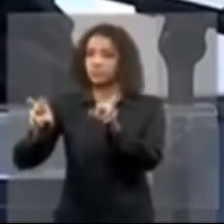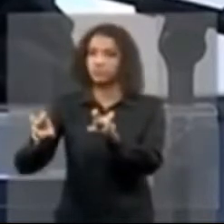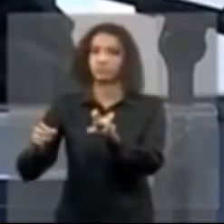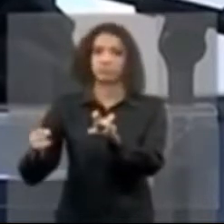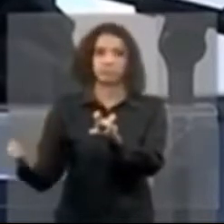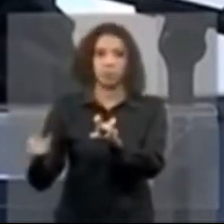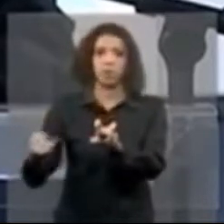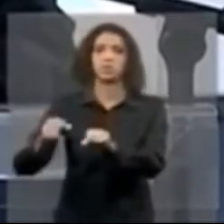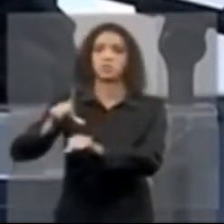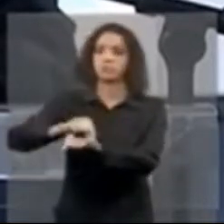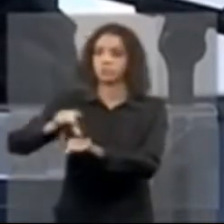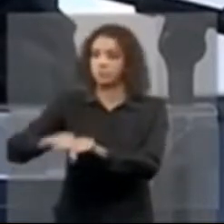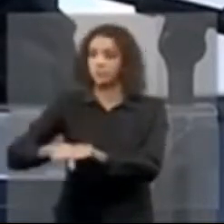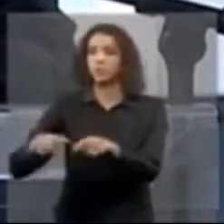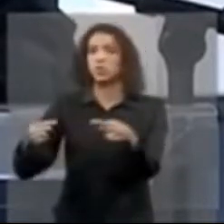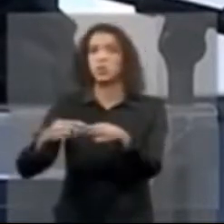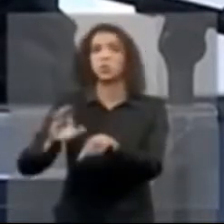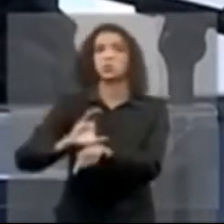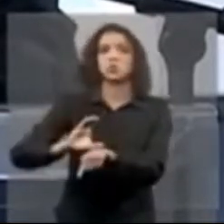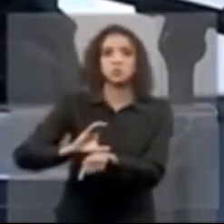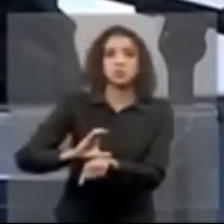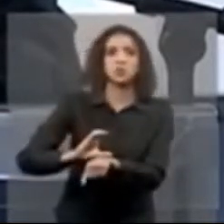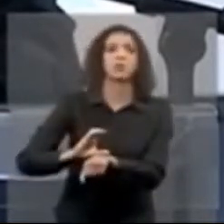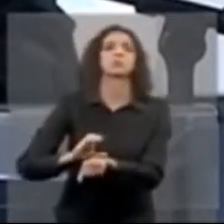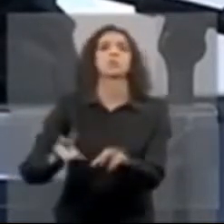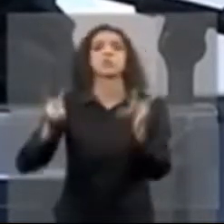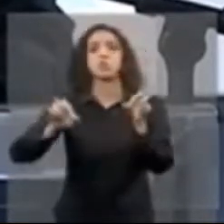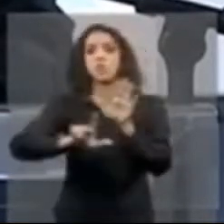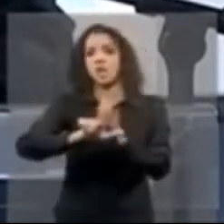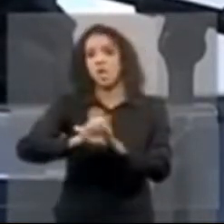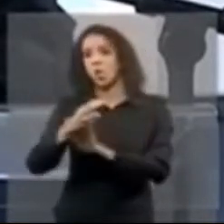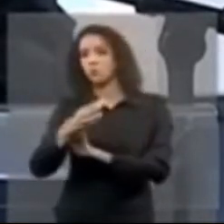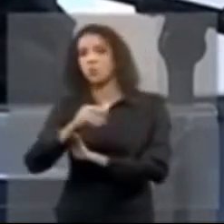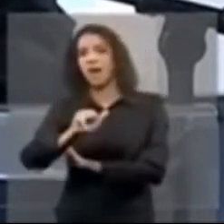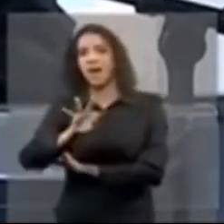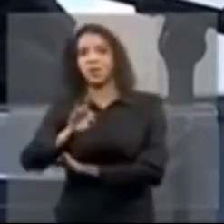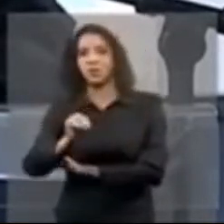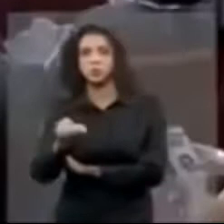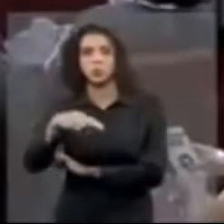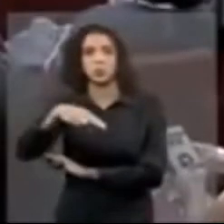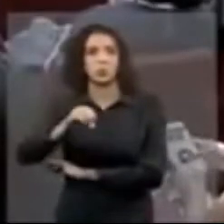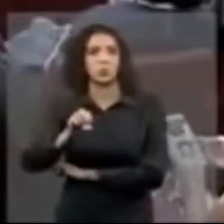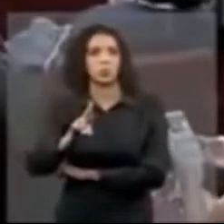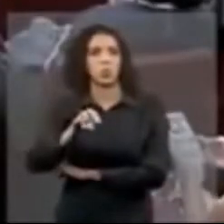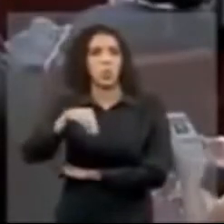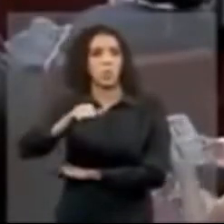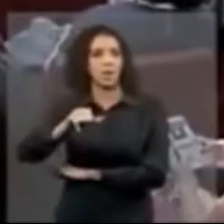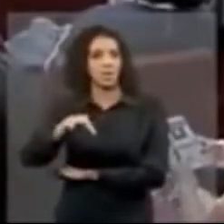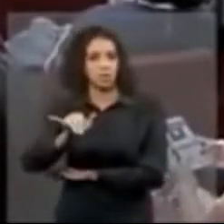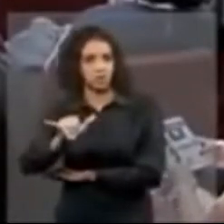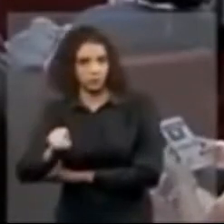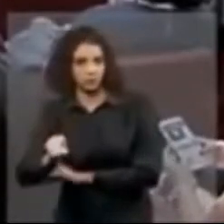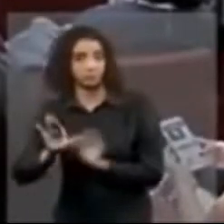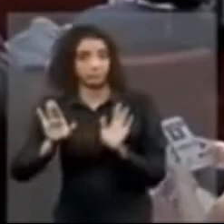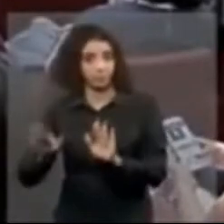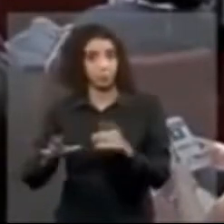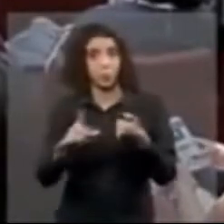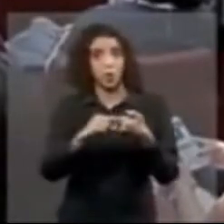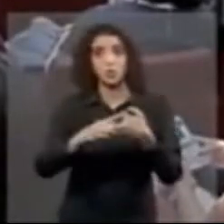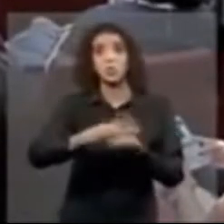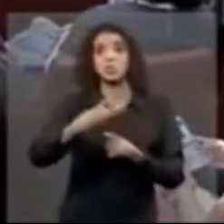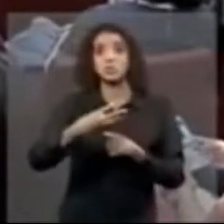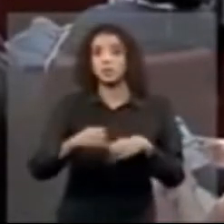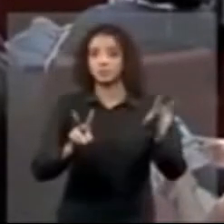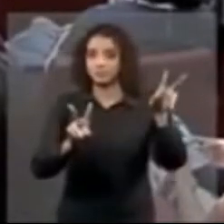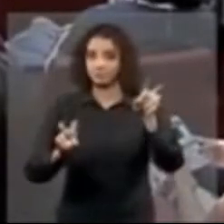controvérsia constitucional sobre lei ou ato normativo. O artigo 3º estabelece que, abre